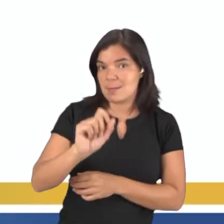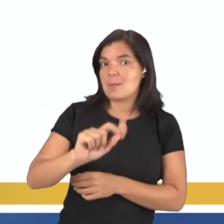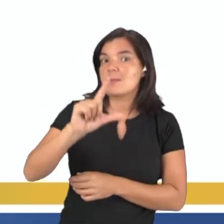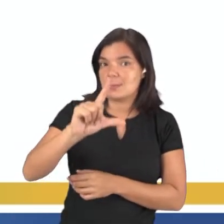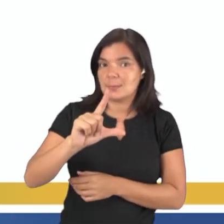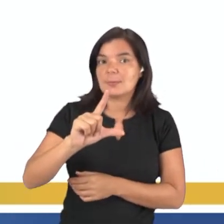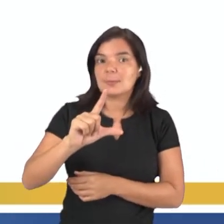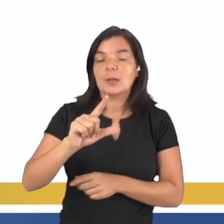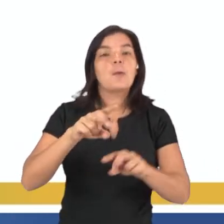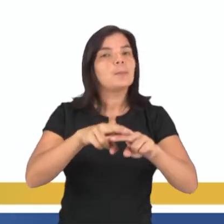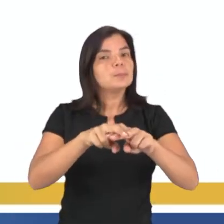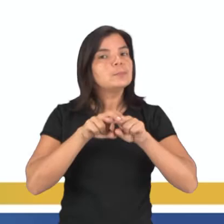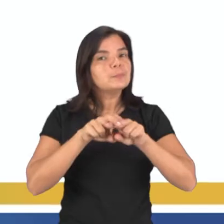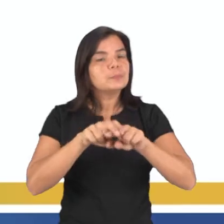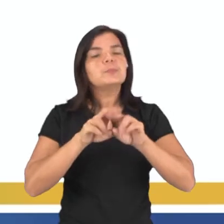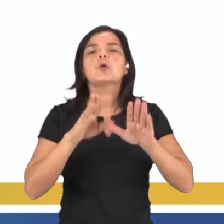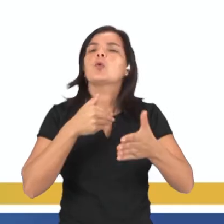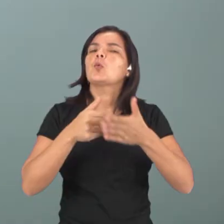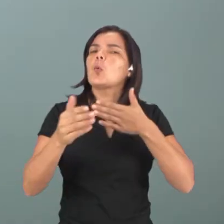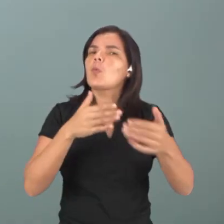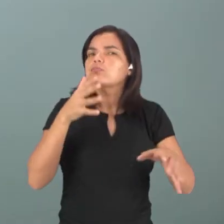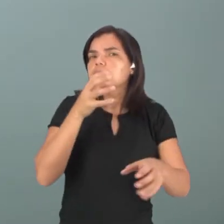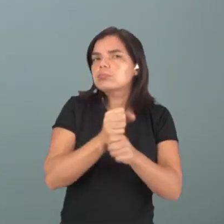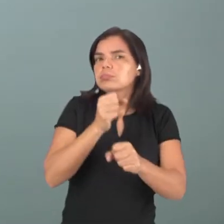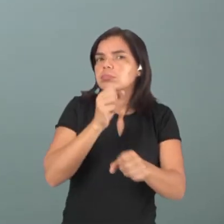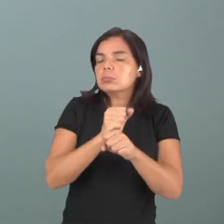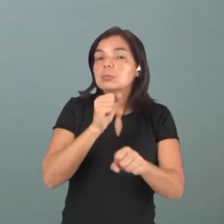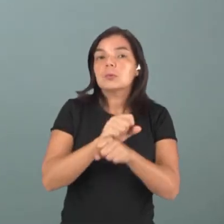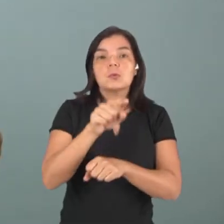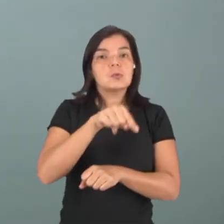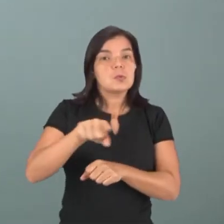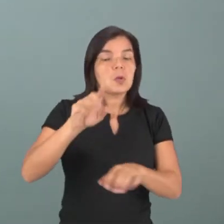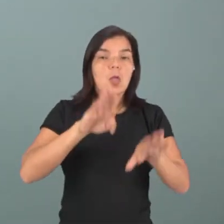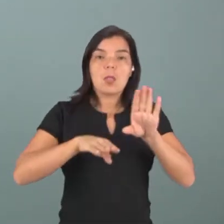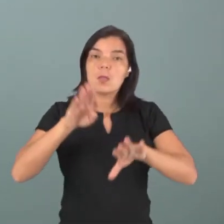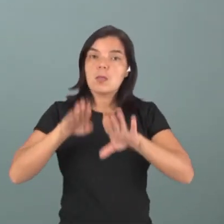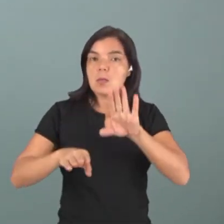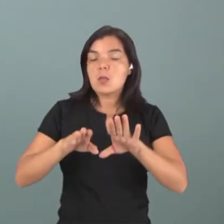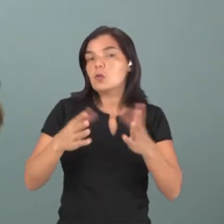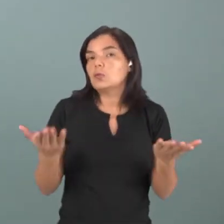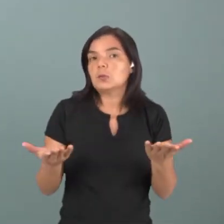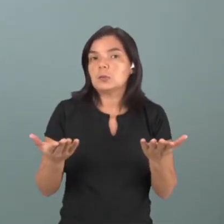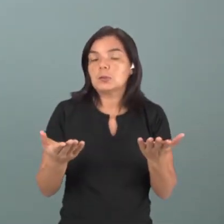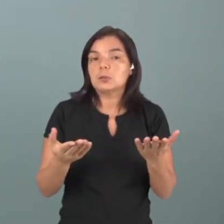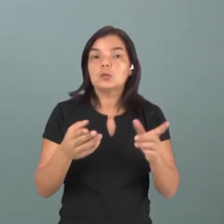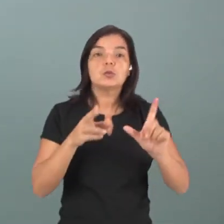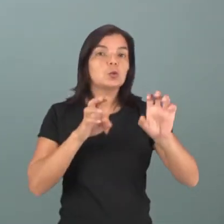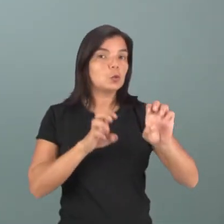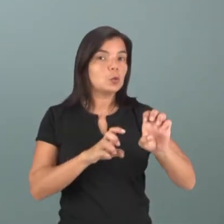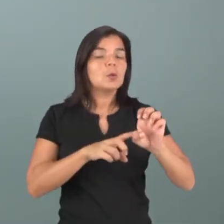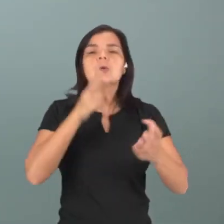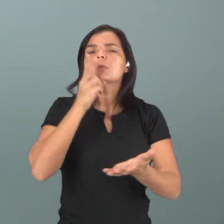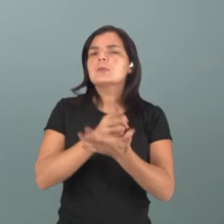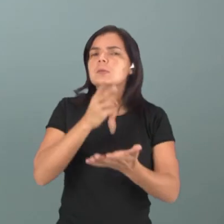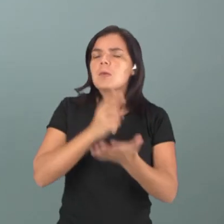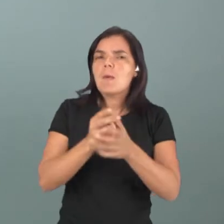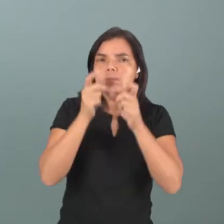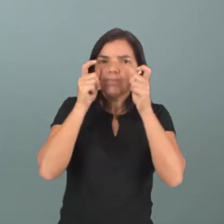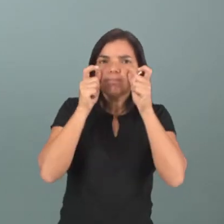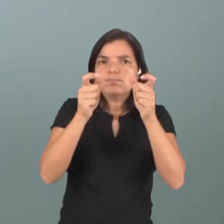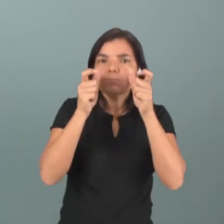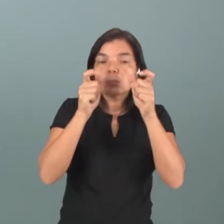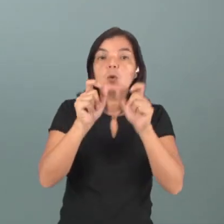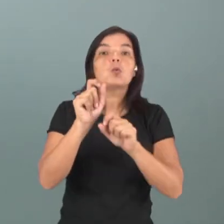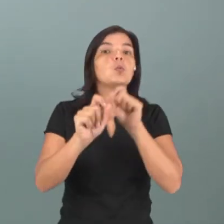D maiúsculo. Por isso, qualquer cálculo que você for fazer, independente de ser de escala, você sempre tem que prestar